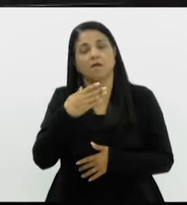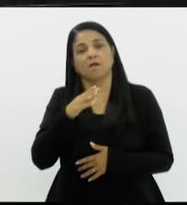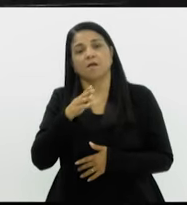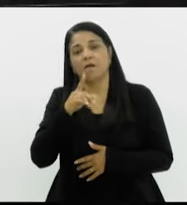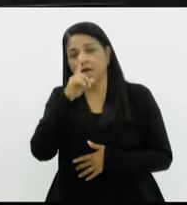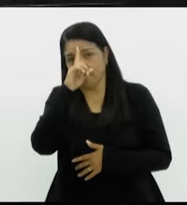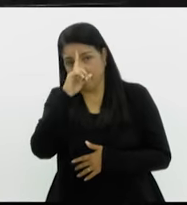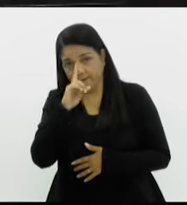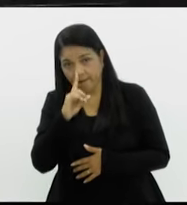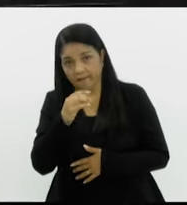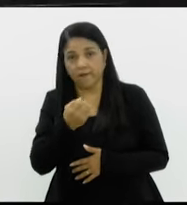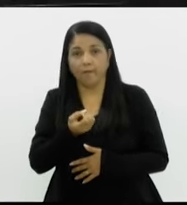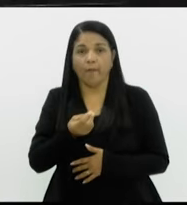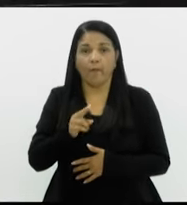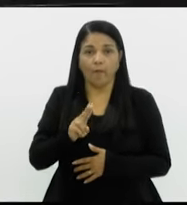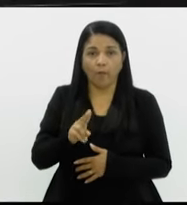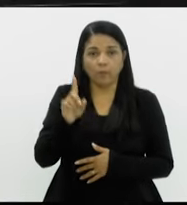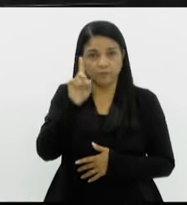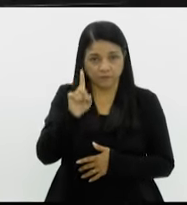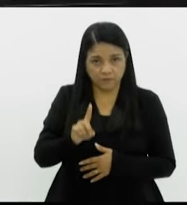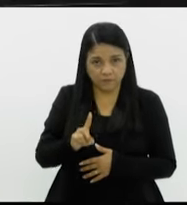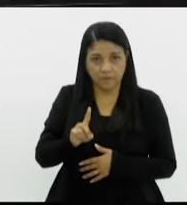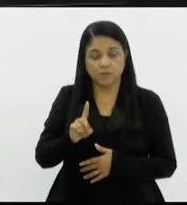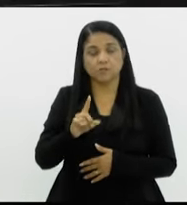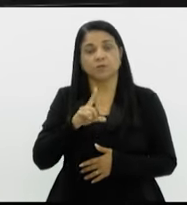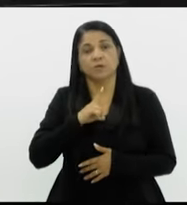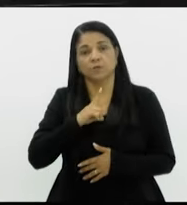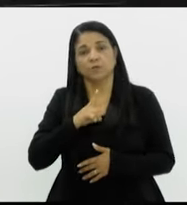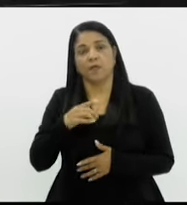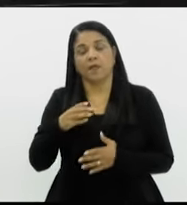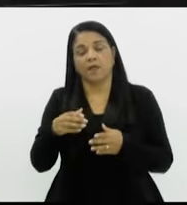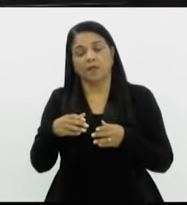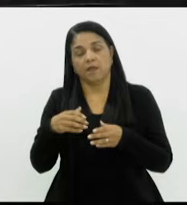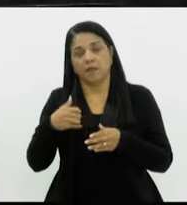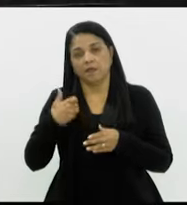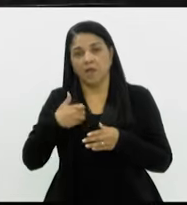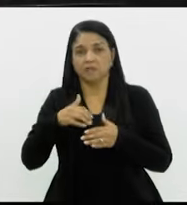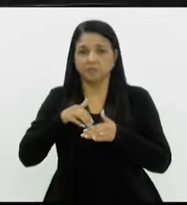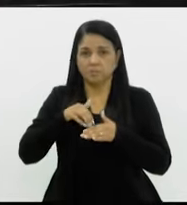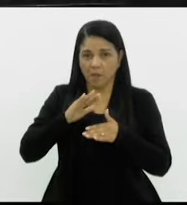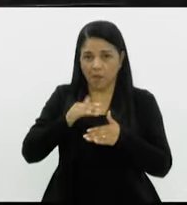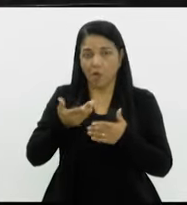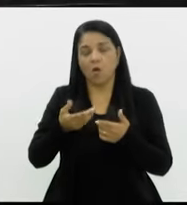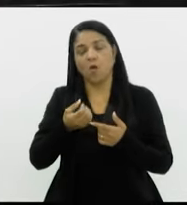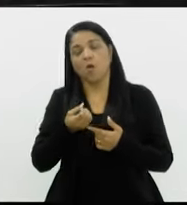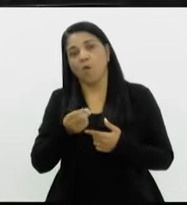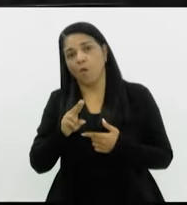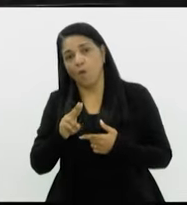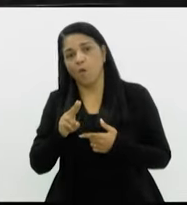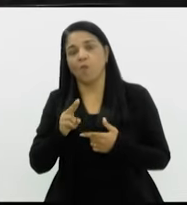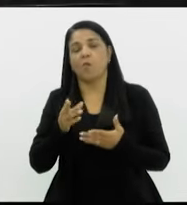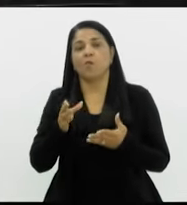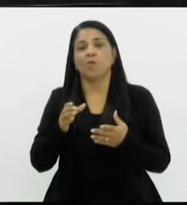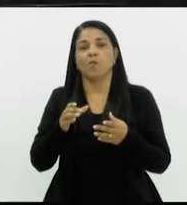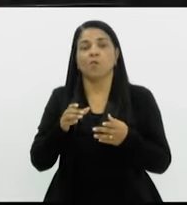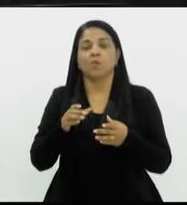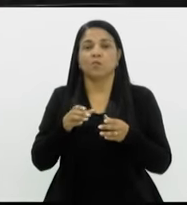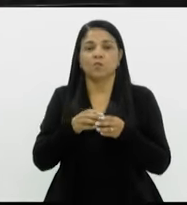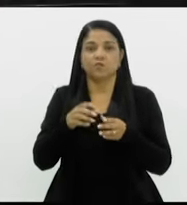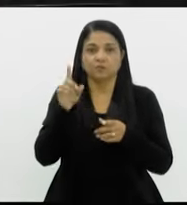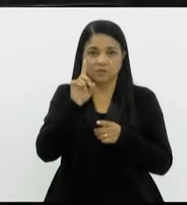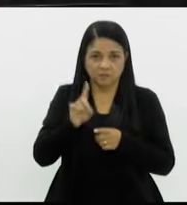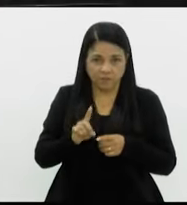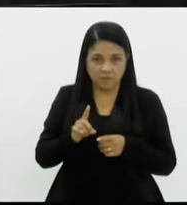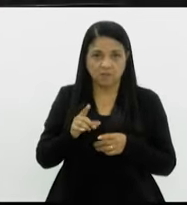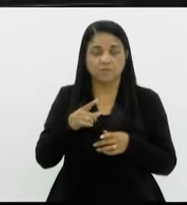mais avançada e grupos de irmãos tenham também uma prioridade na hora da adoção. Não é